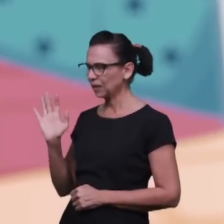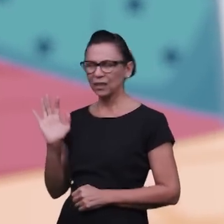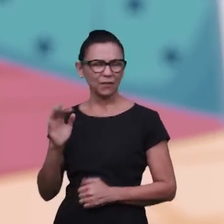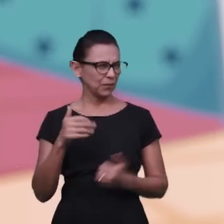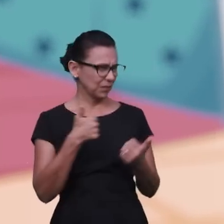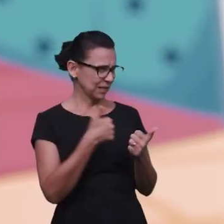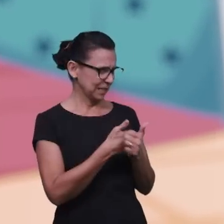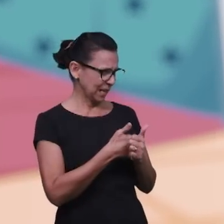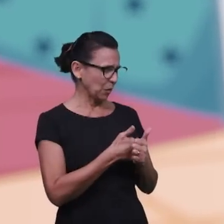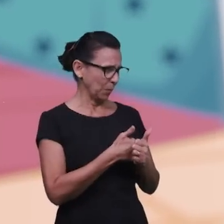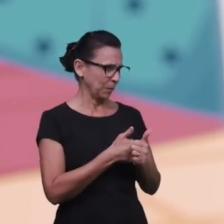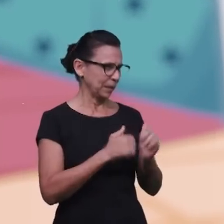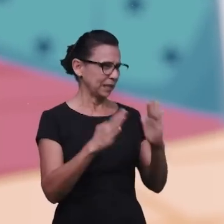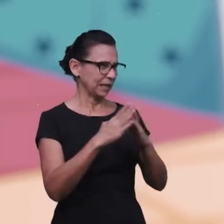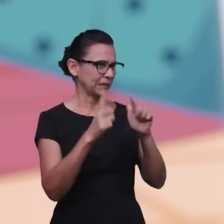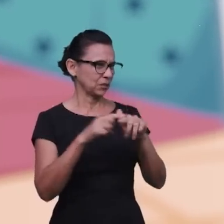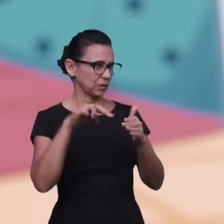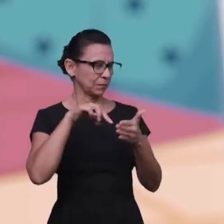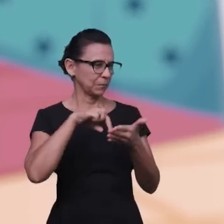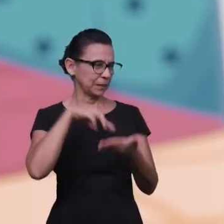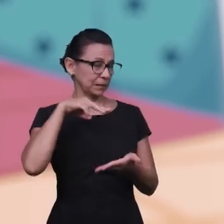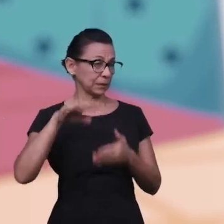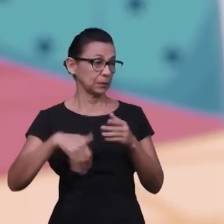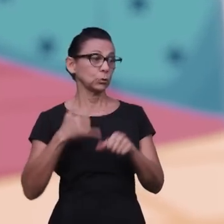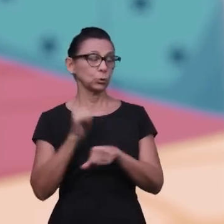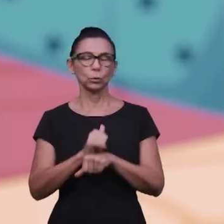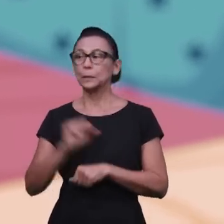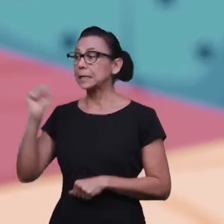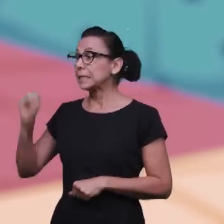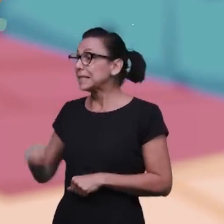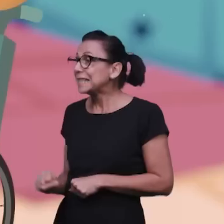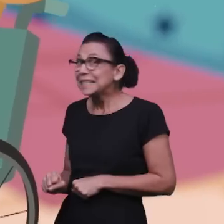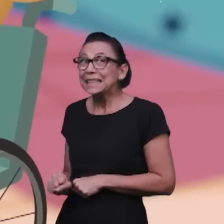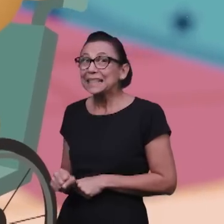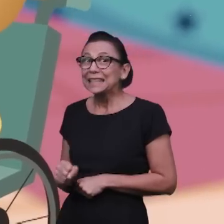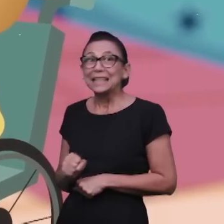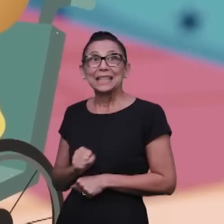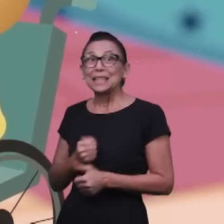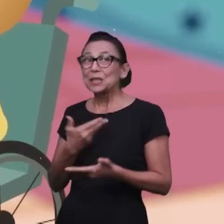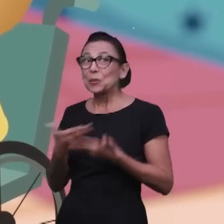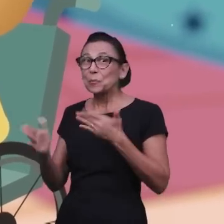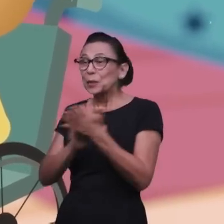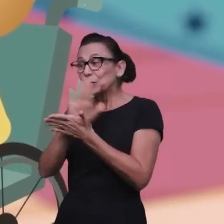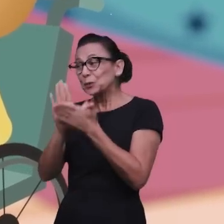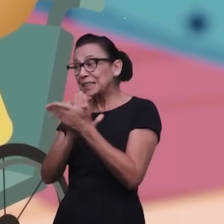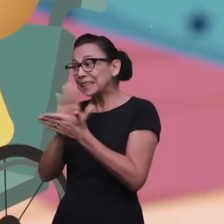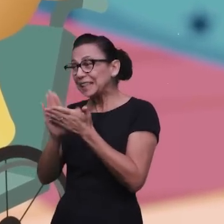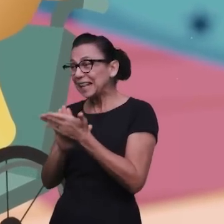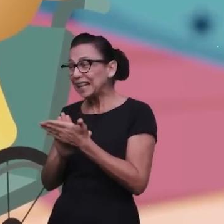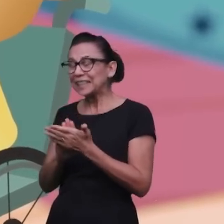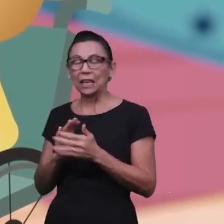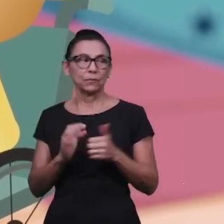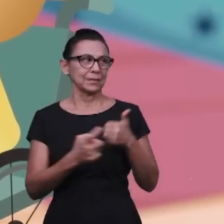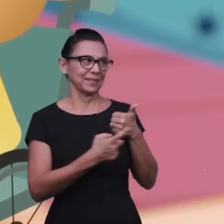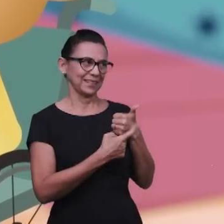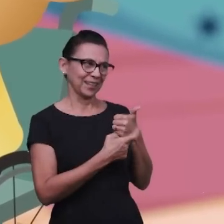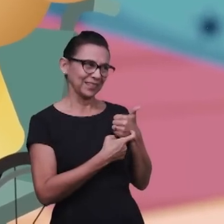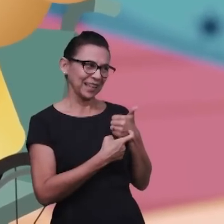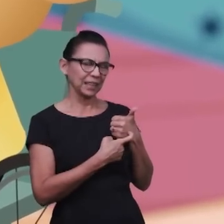Acompanha os vídeos da Igreja Cristã Maranata no YouTube? Sim, não perco um. Que bom! E dá o seu like em todos eles,